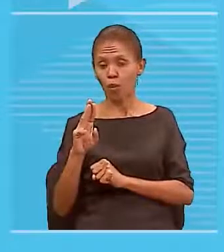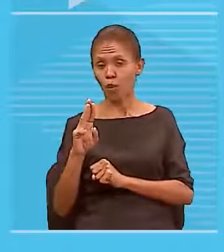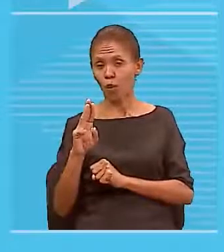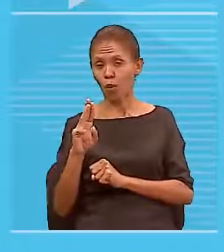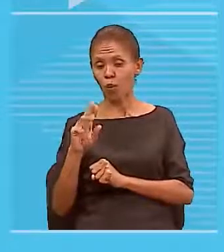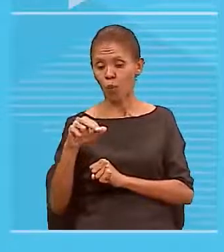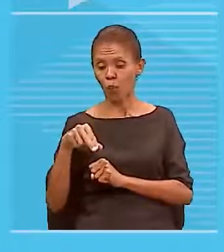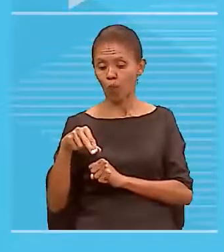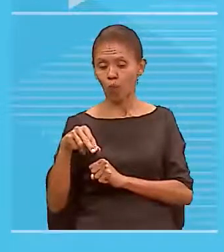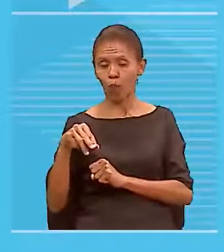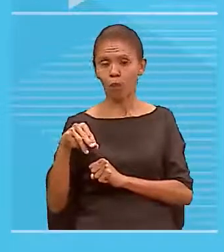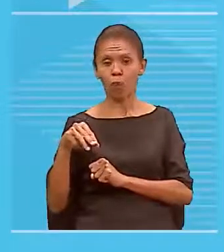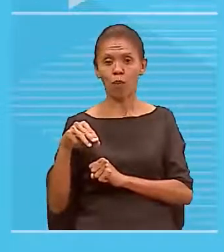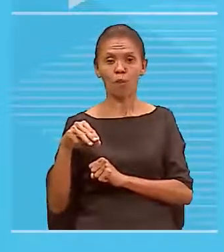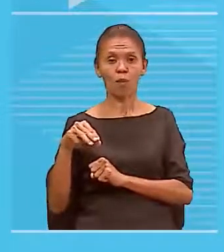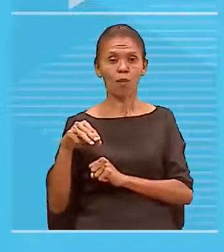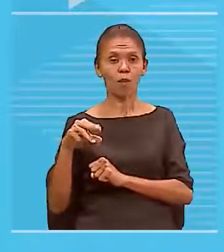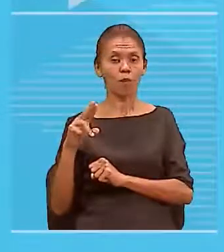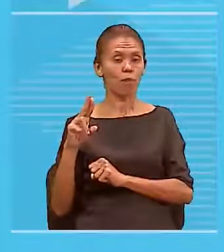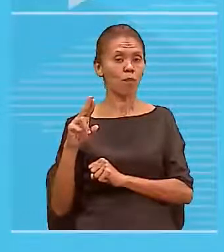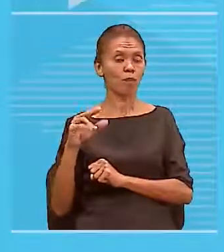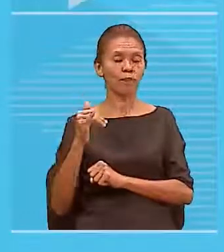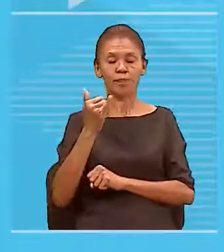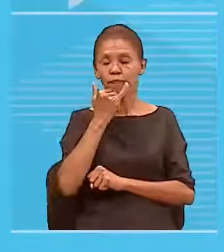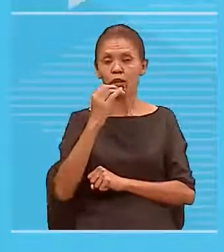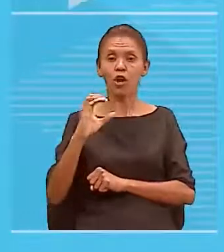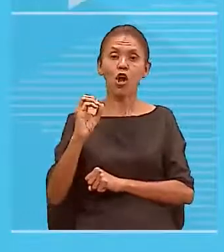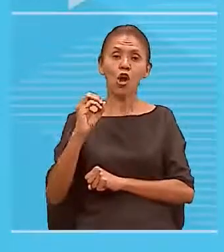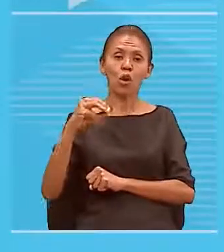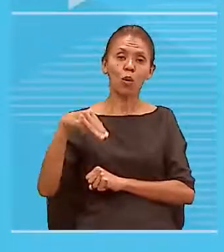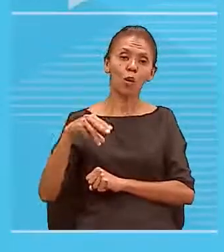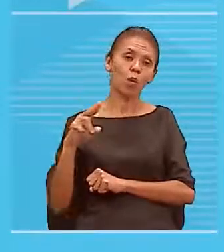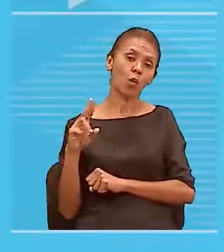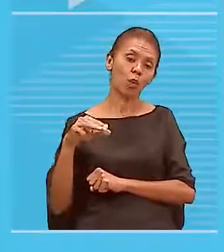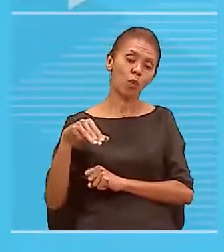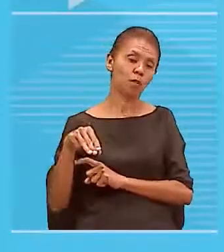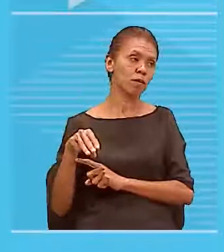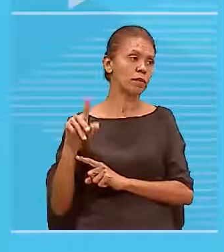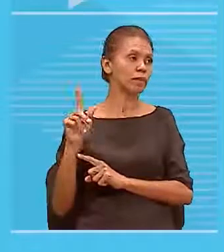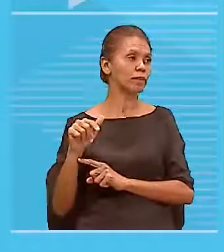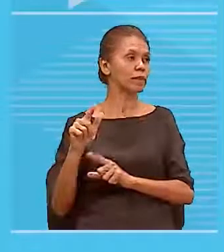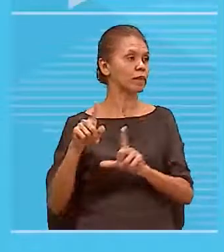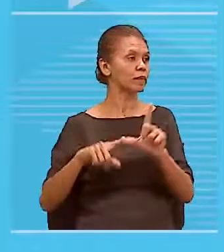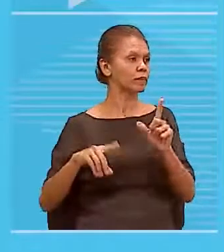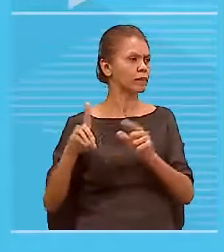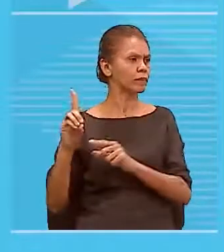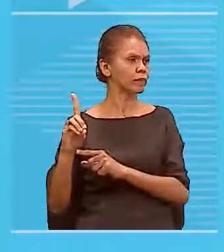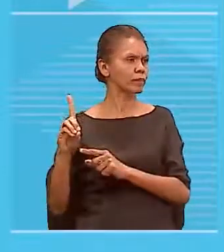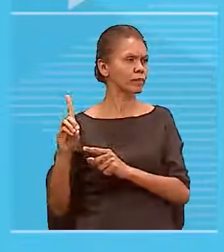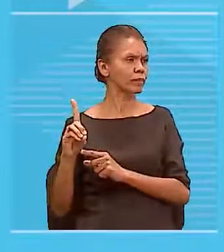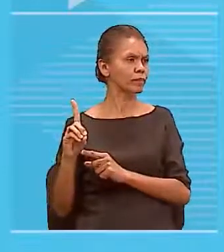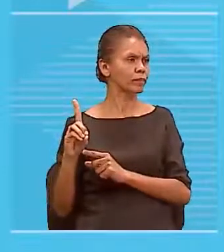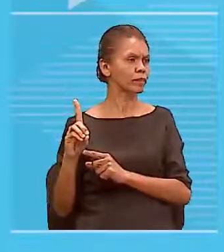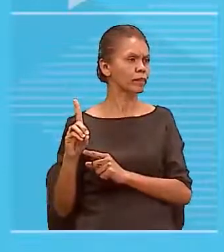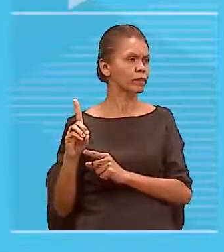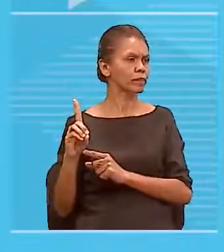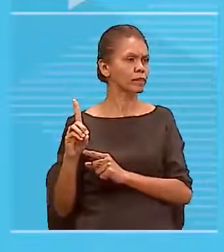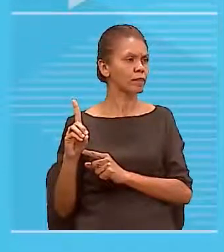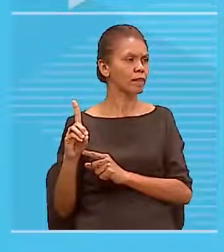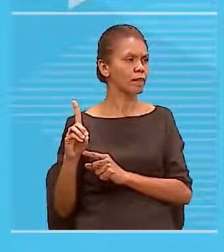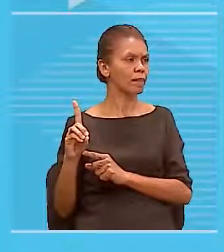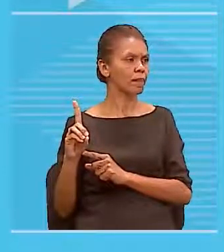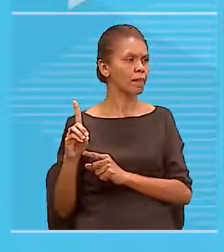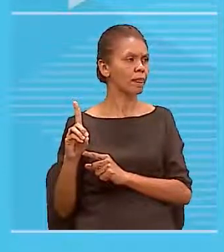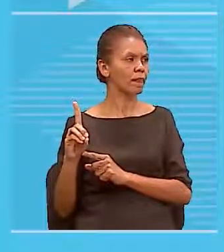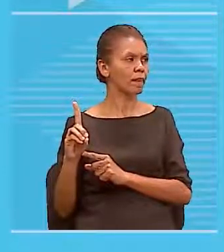feminino letra D A moça se mostra indiferente ao amigo uma vez que este